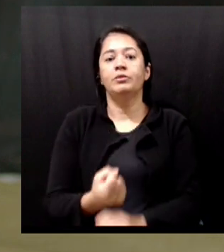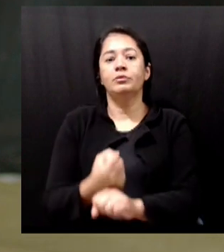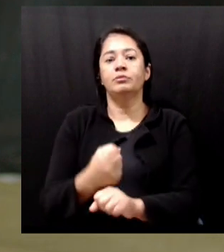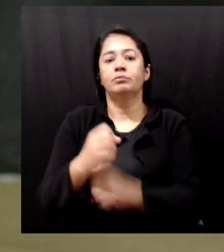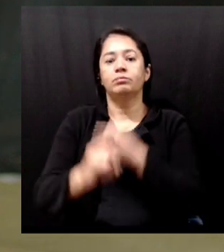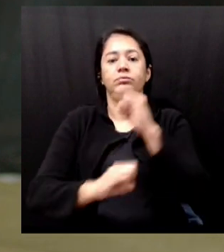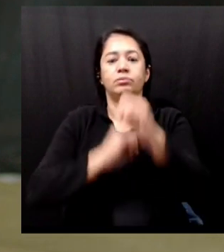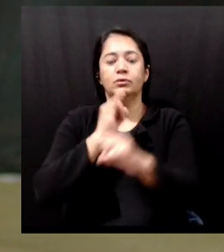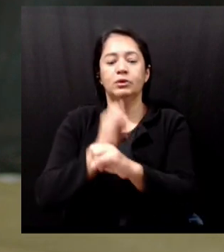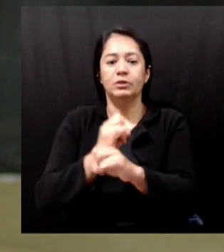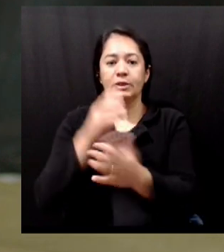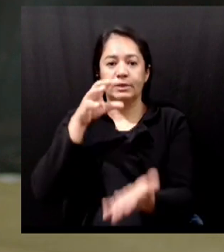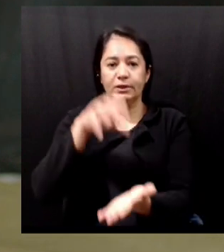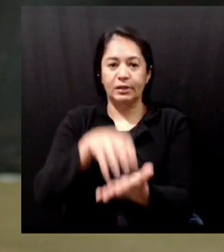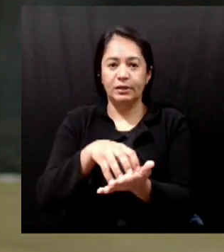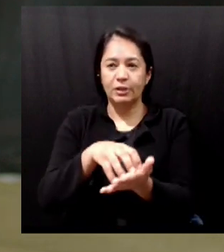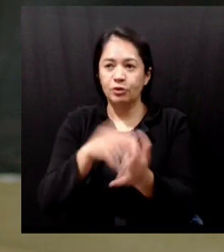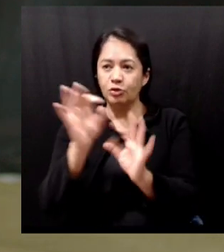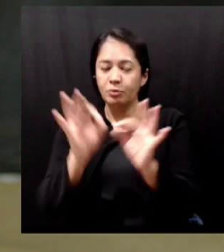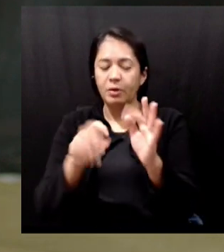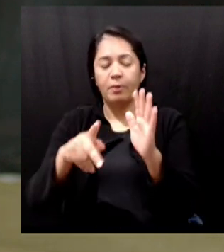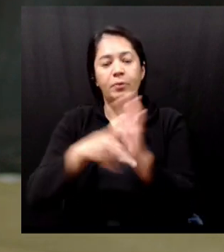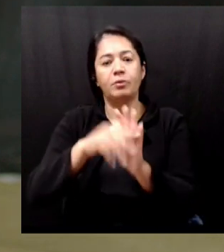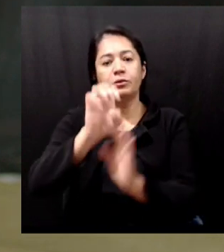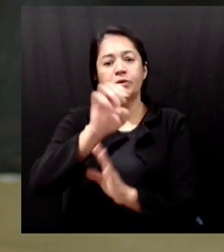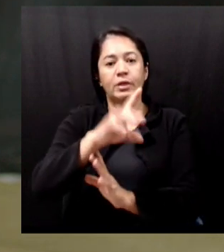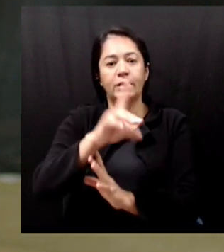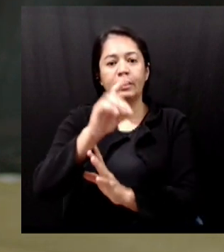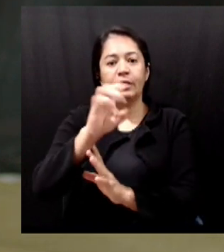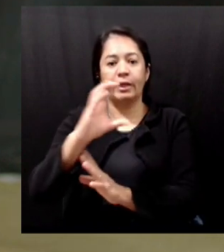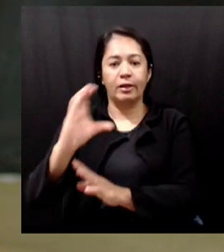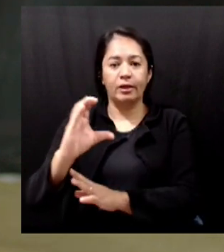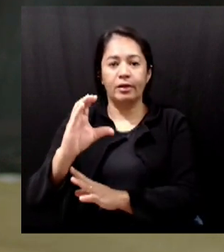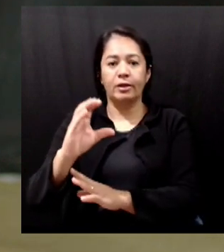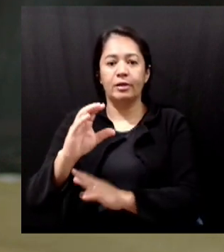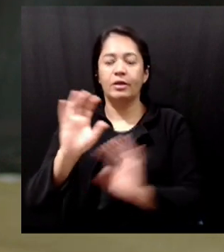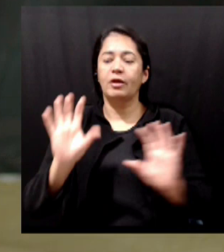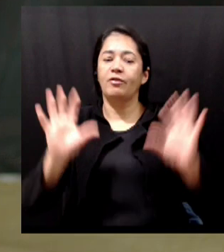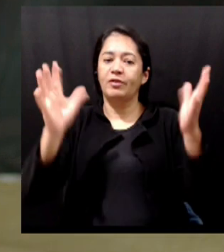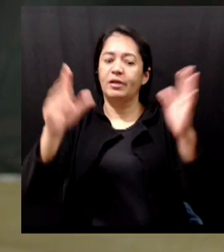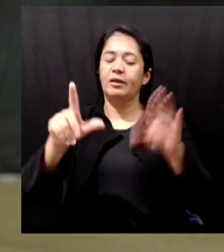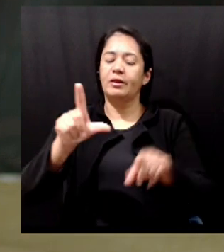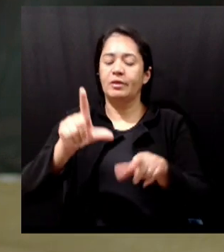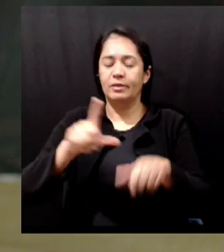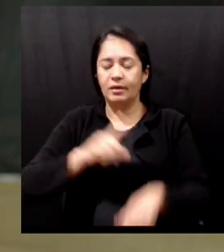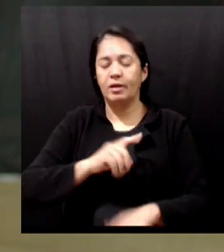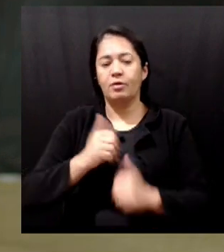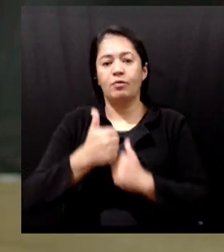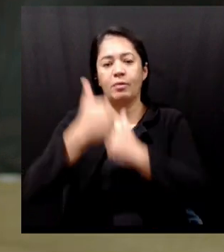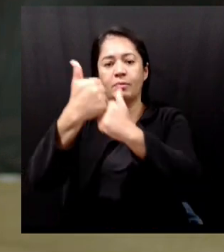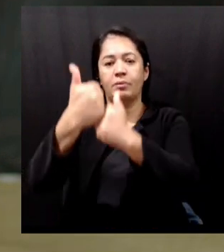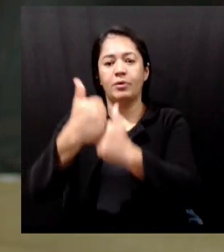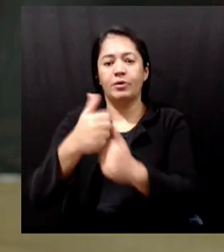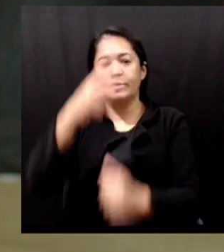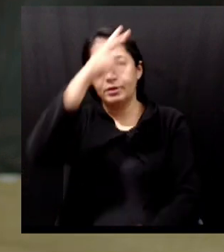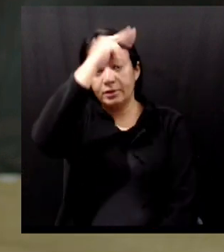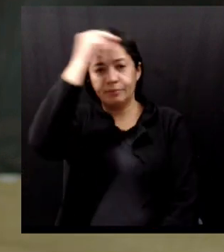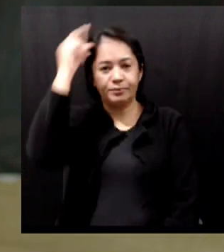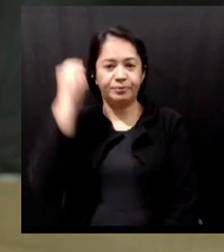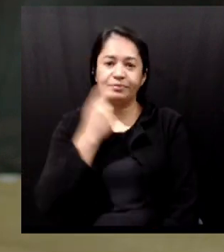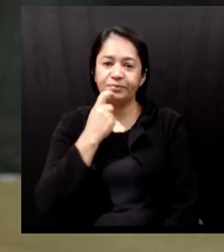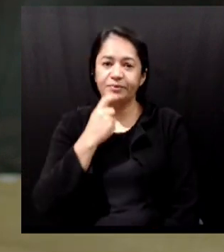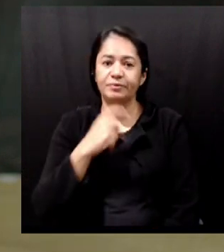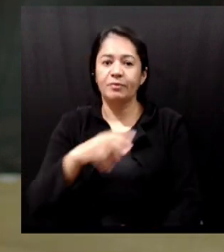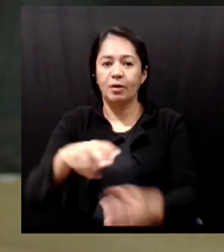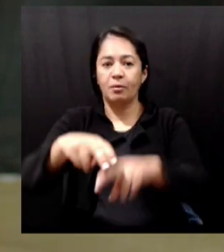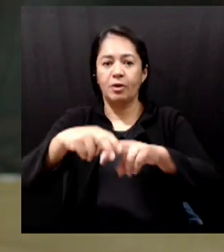da INDEC, e o Fest Gospel tem aí o apoio da Prefeitura de Campinas por meio da Secretaria Municipal de Cultura. Mais informações sobre